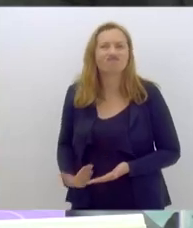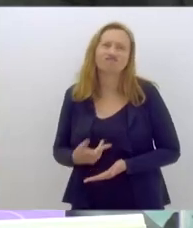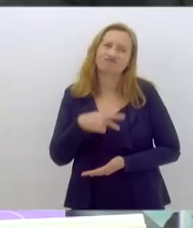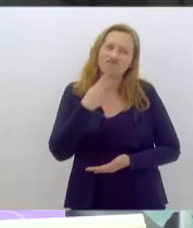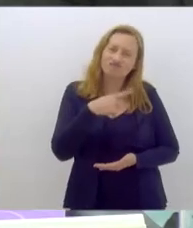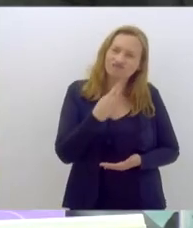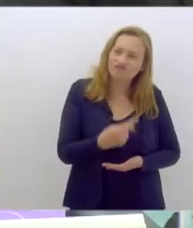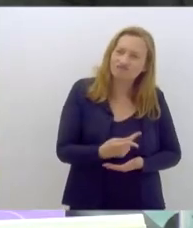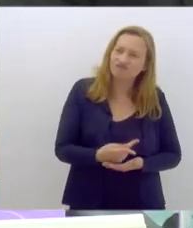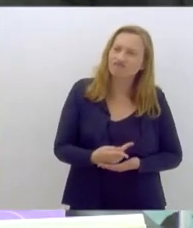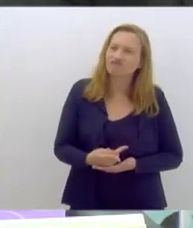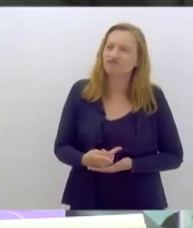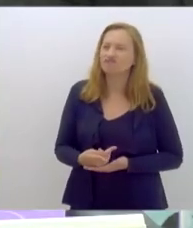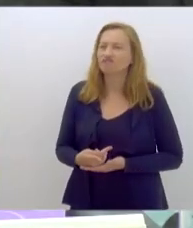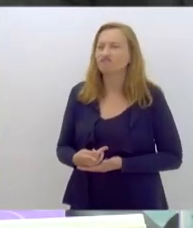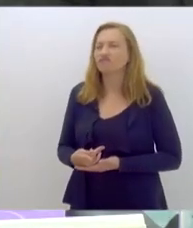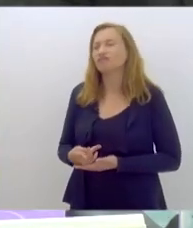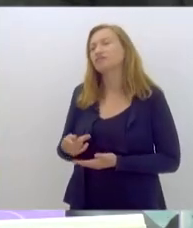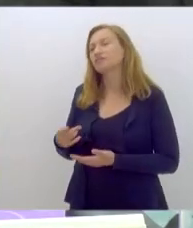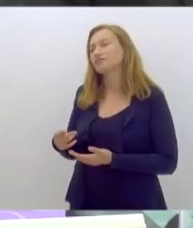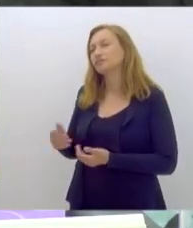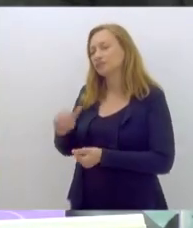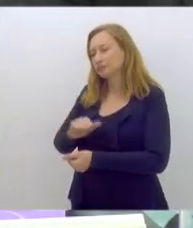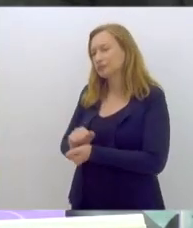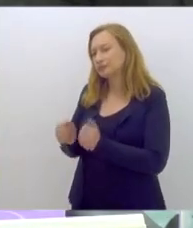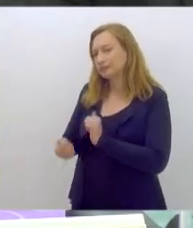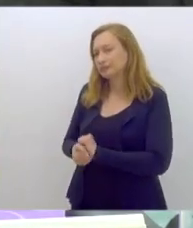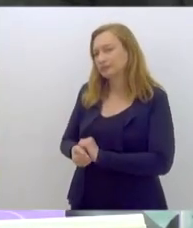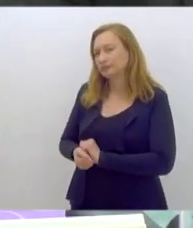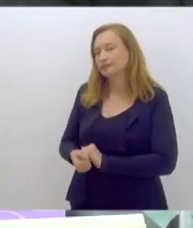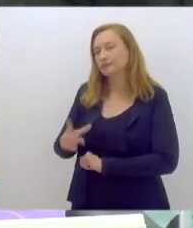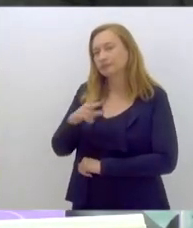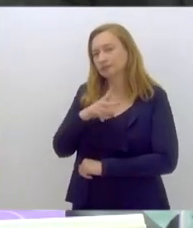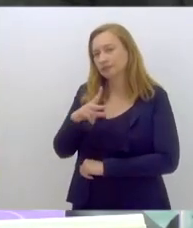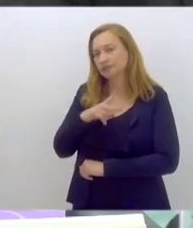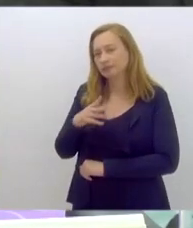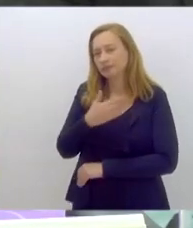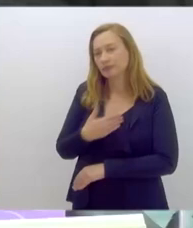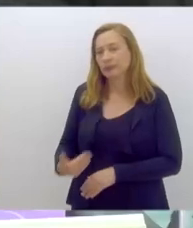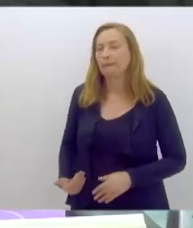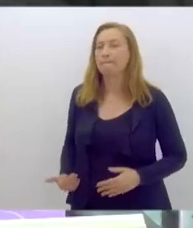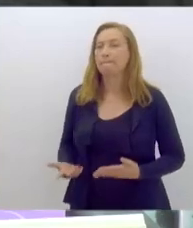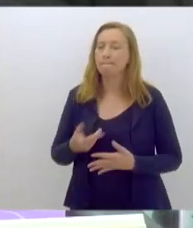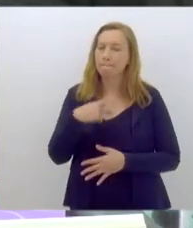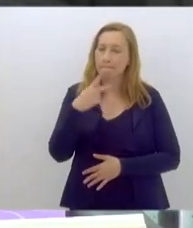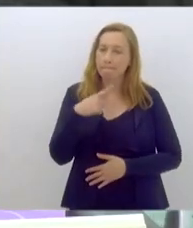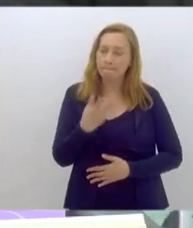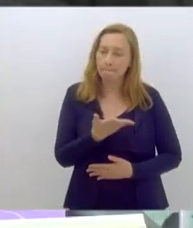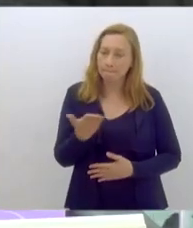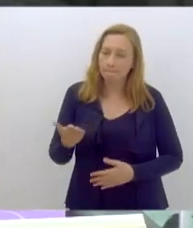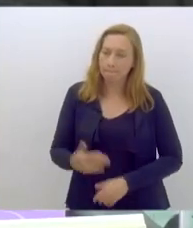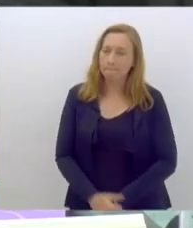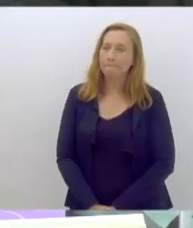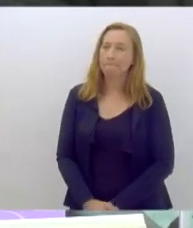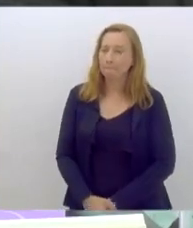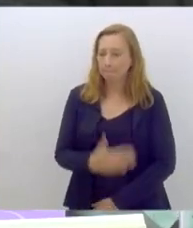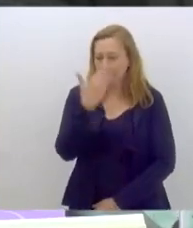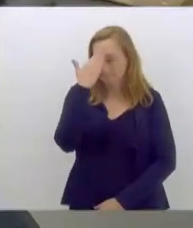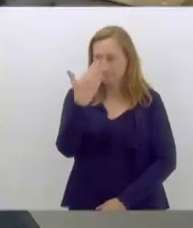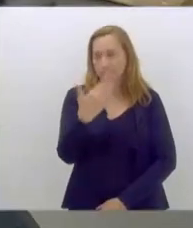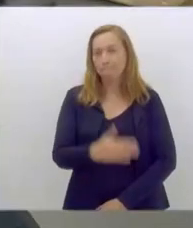e aquilo que a conduta que foi adotada aí pelo próprio governo são essas as nossas considerações muito